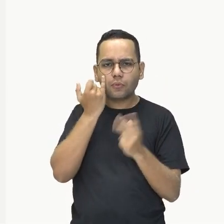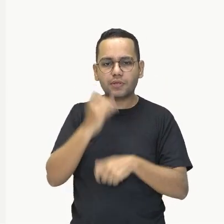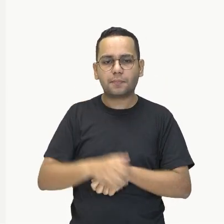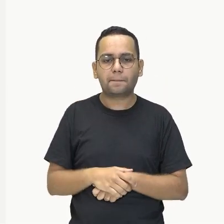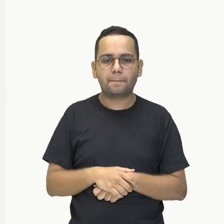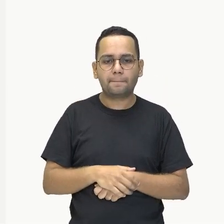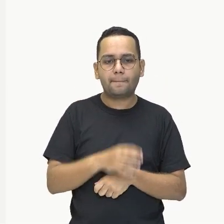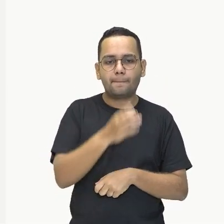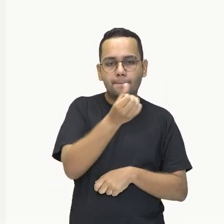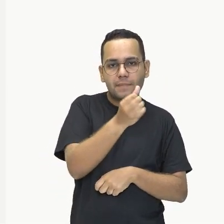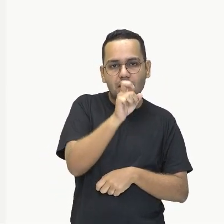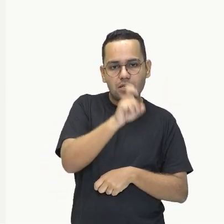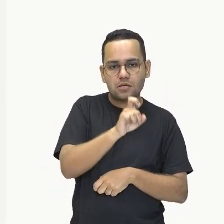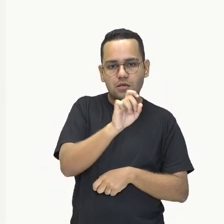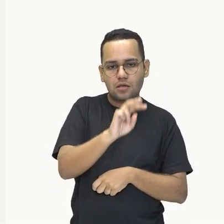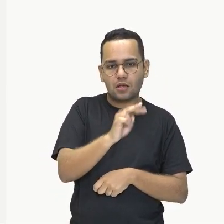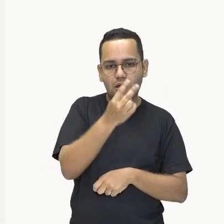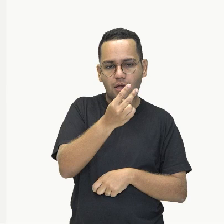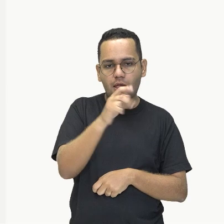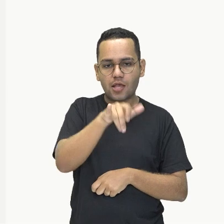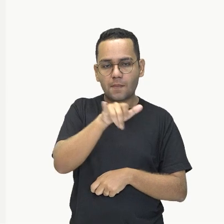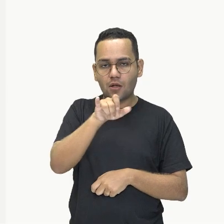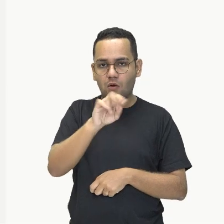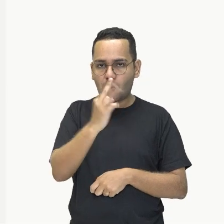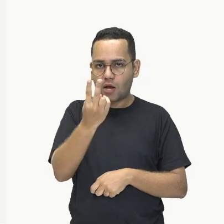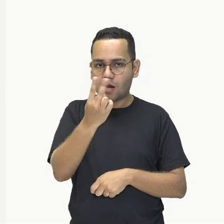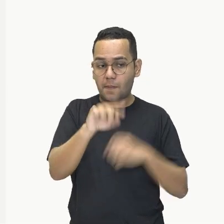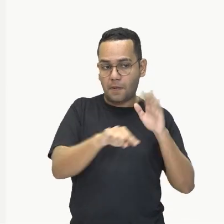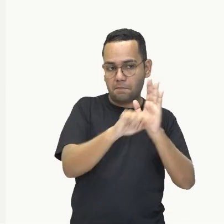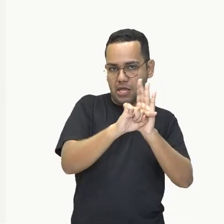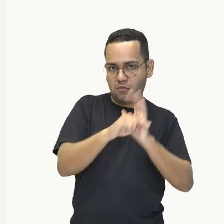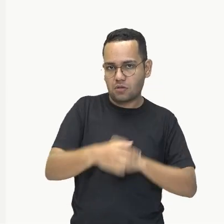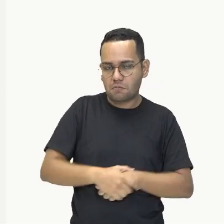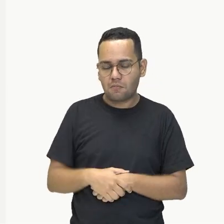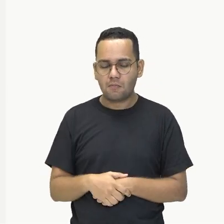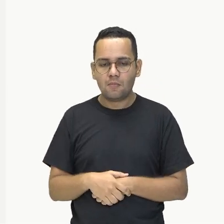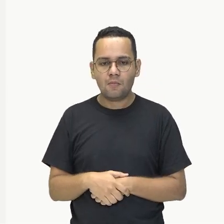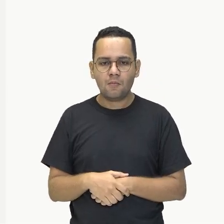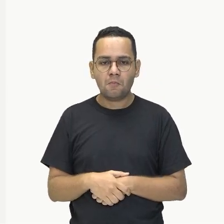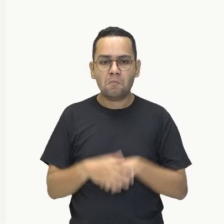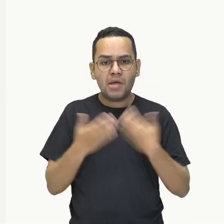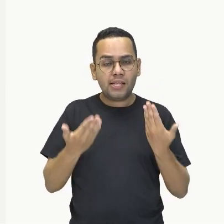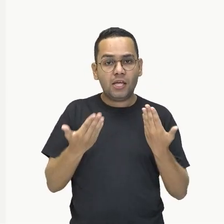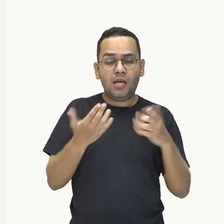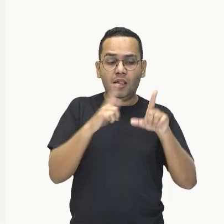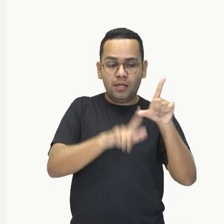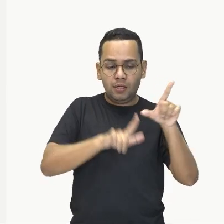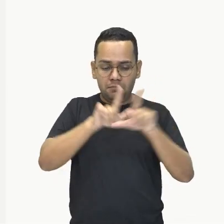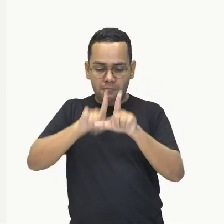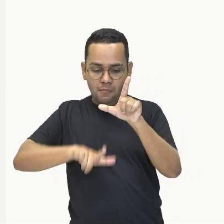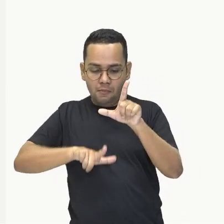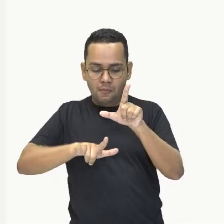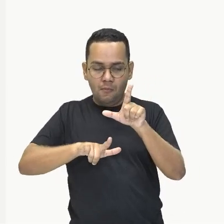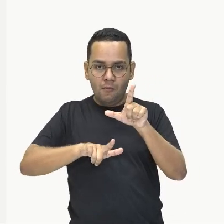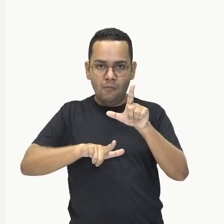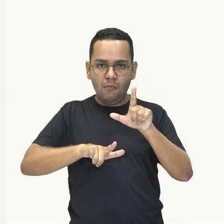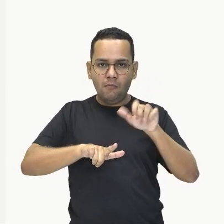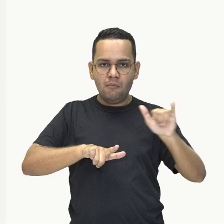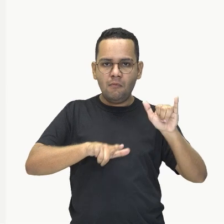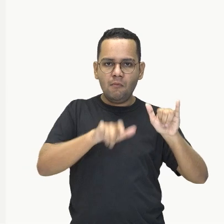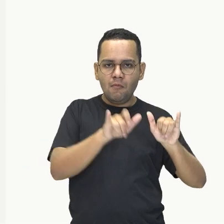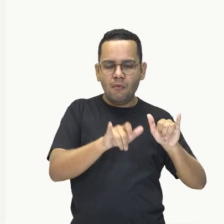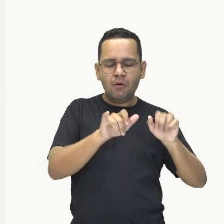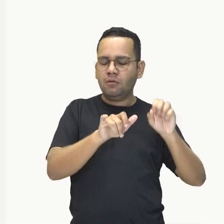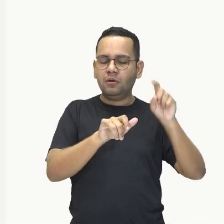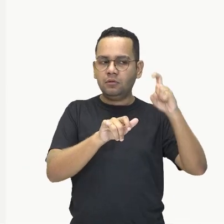6 menos 6x ao quadrado, y ao quadrado. Duas letras, x e y.